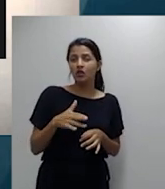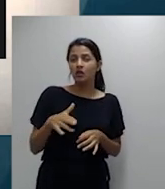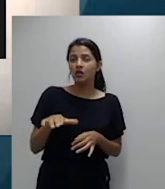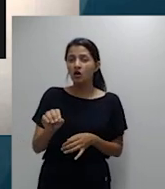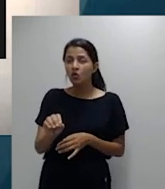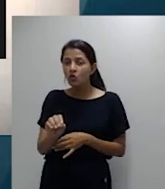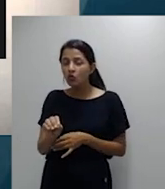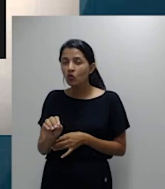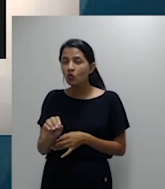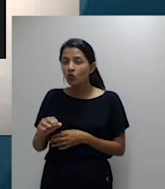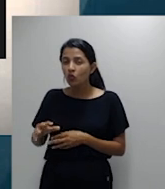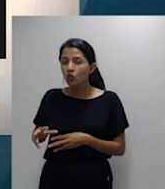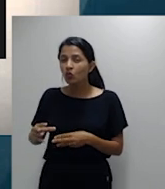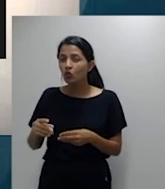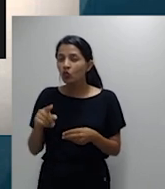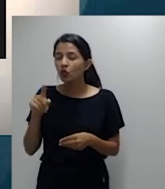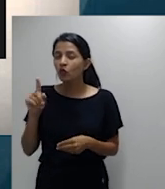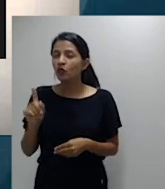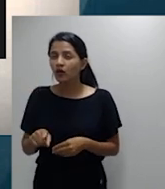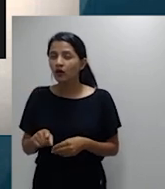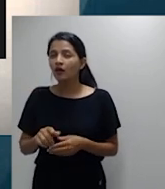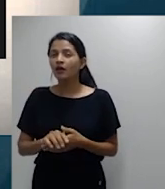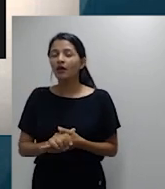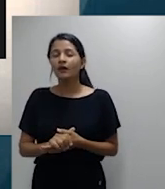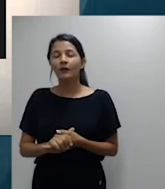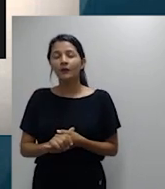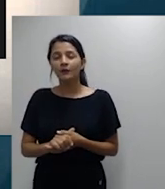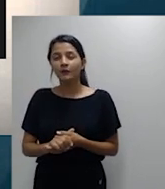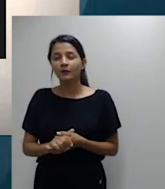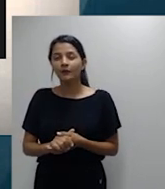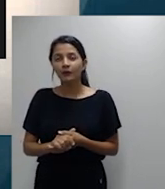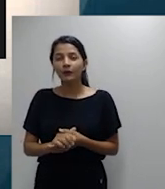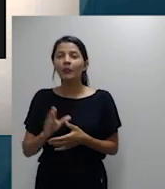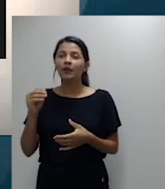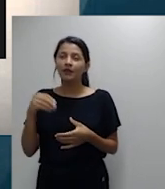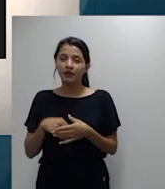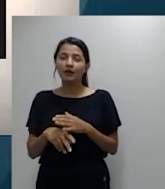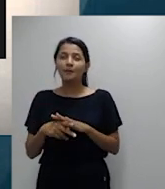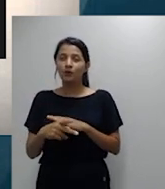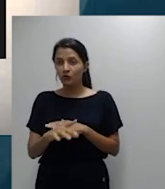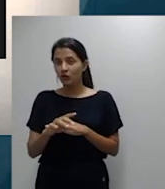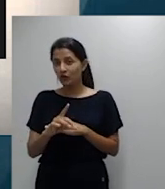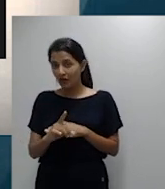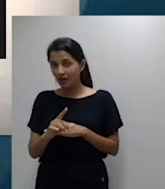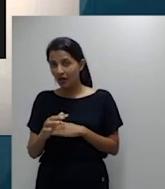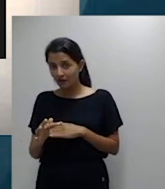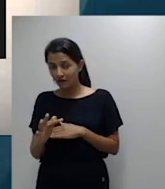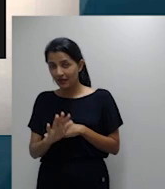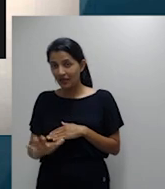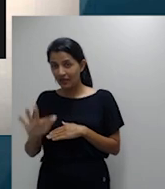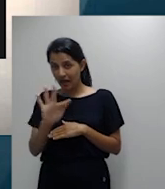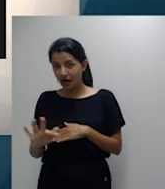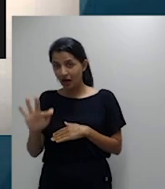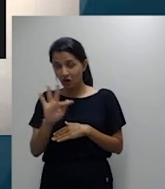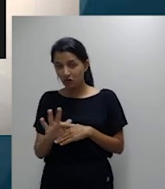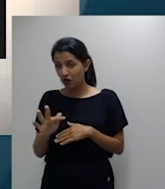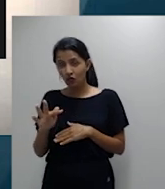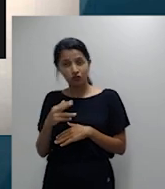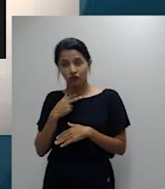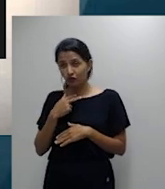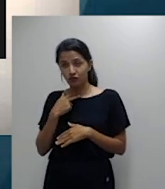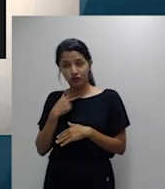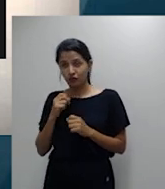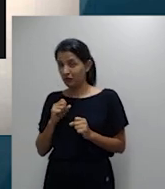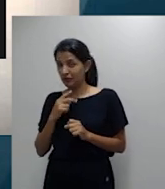regras são encontram-se na própria esfera Federal por todo o poderio o